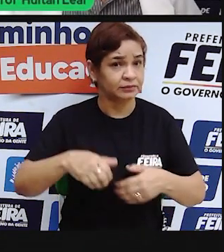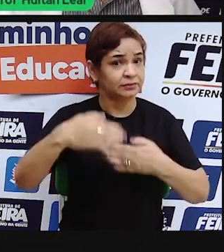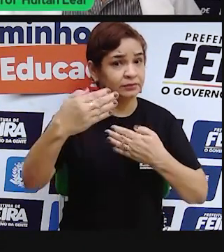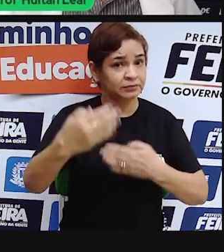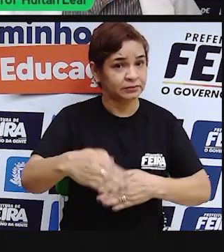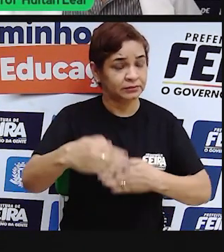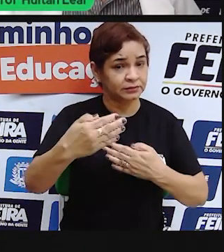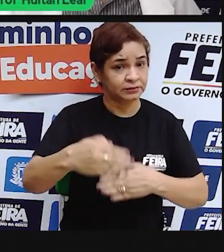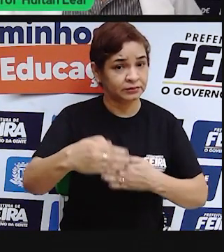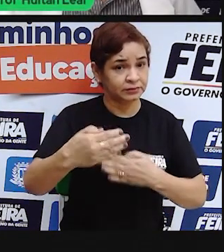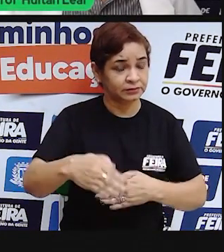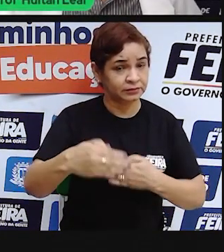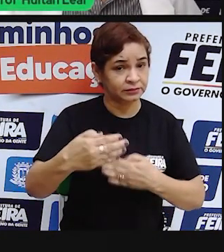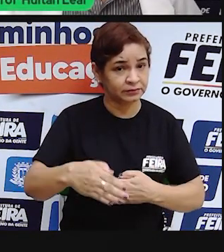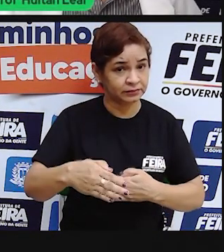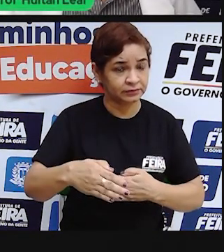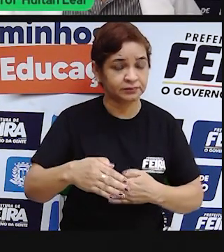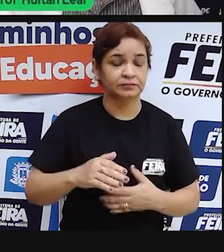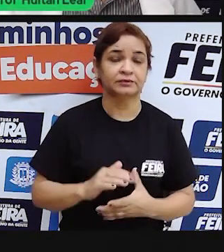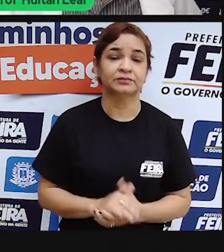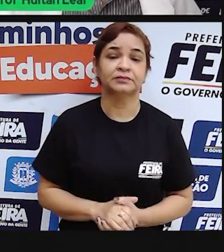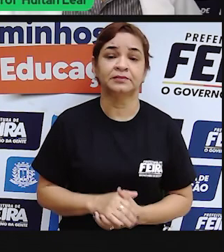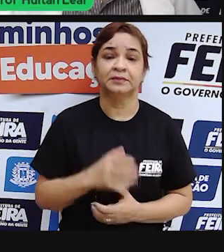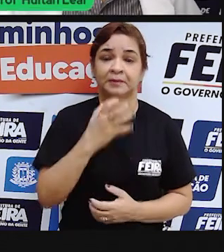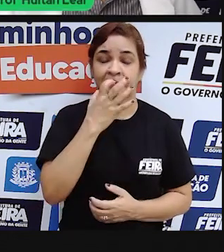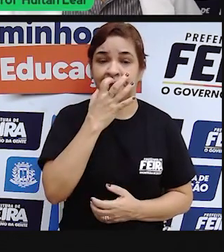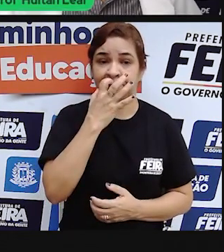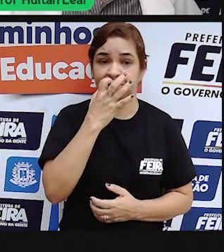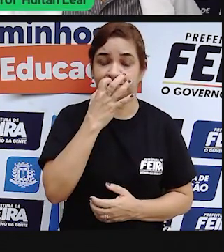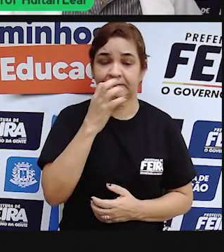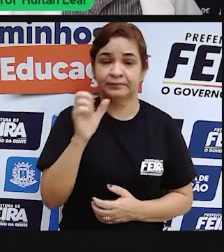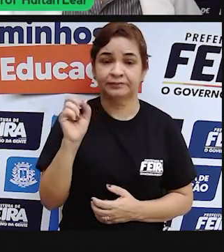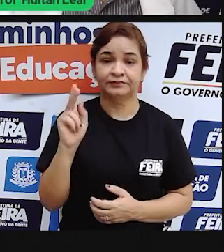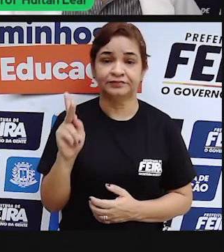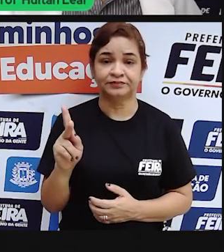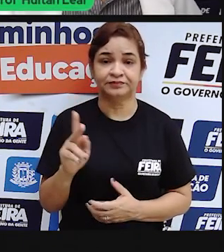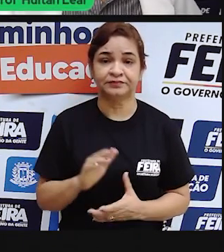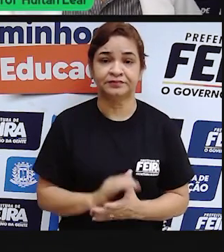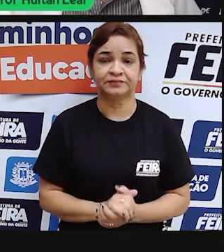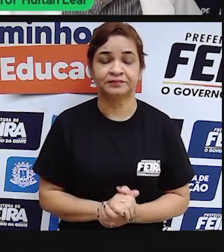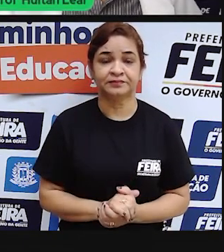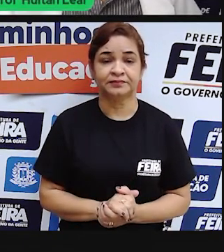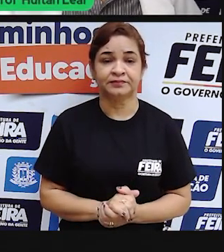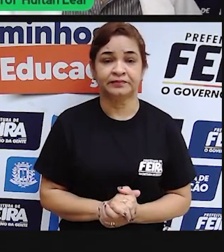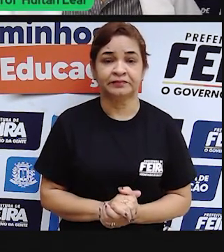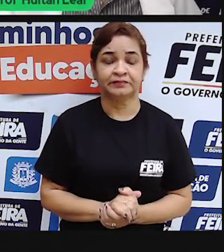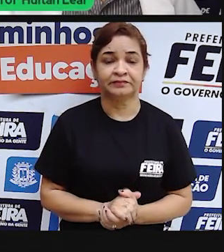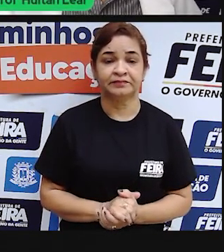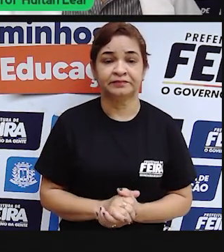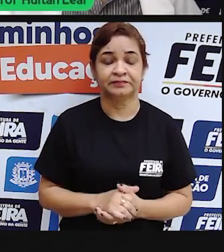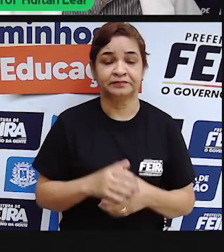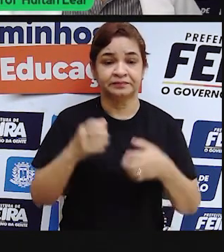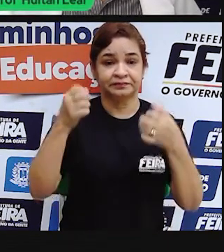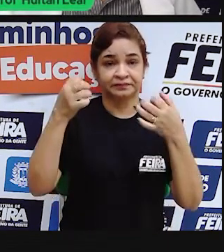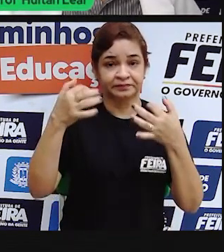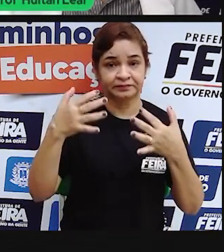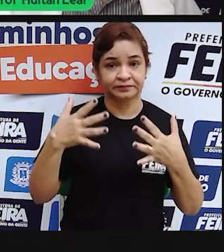prova, ou nas provas. Ok? Então, eu estou